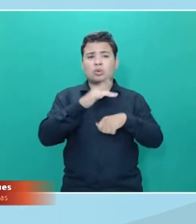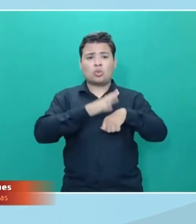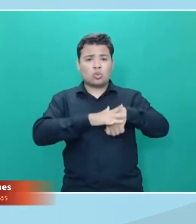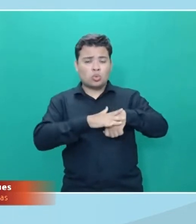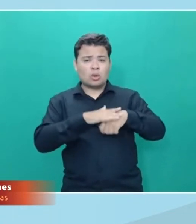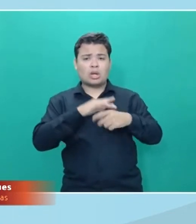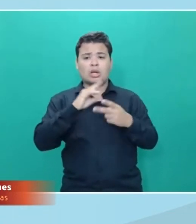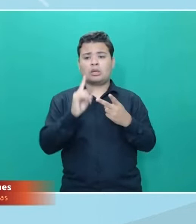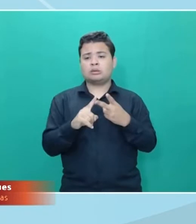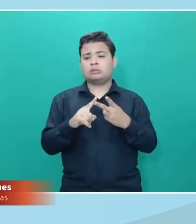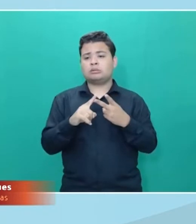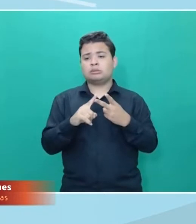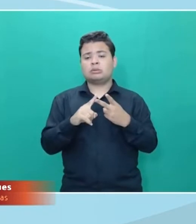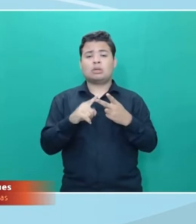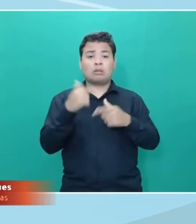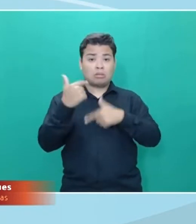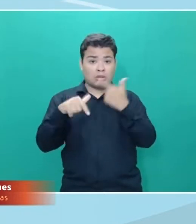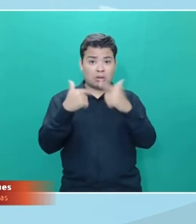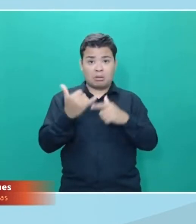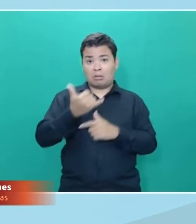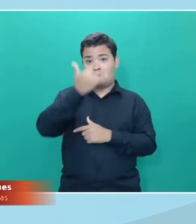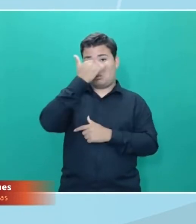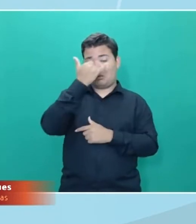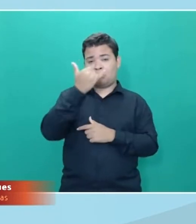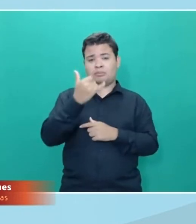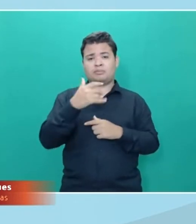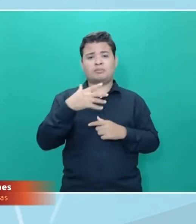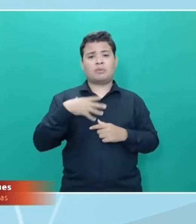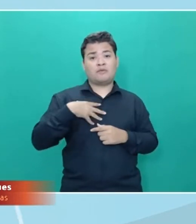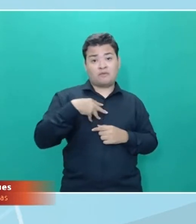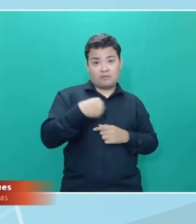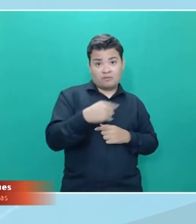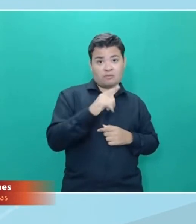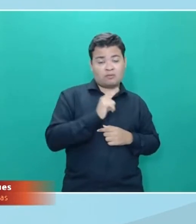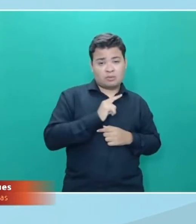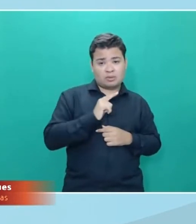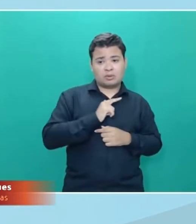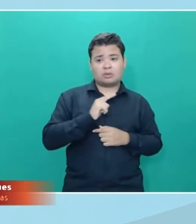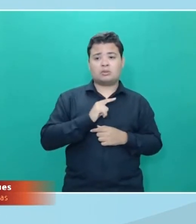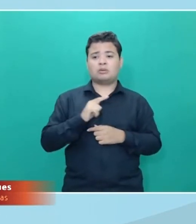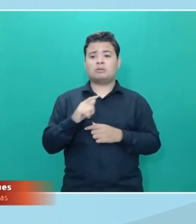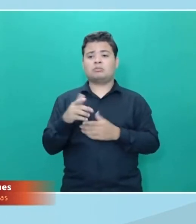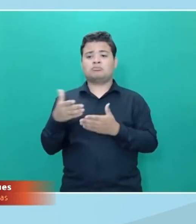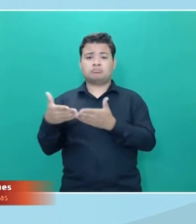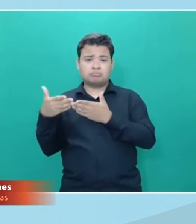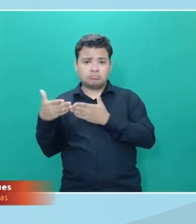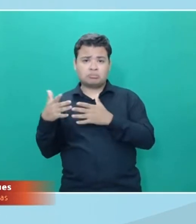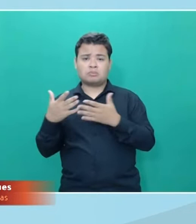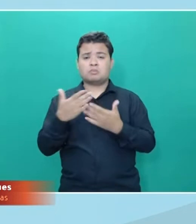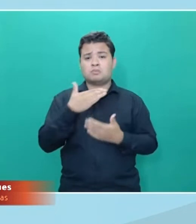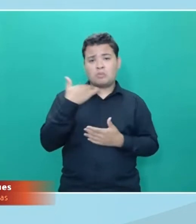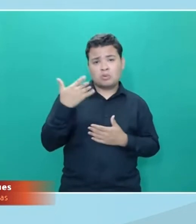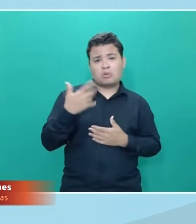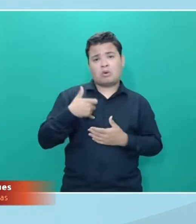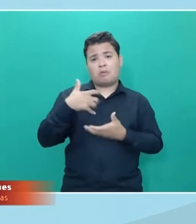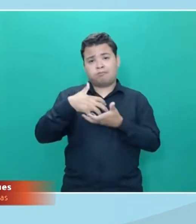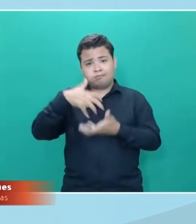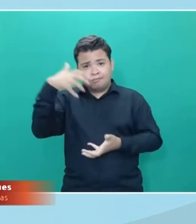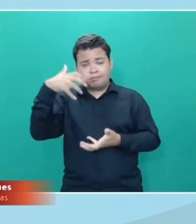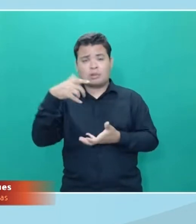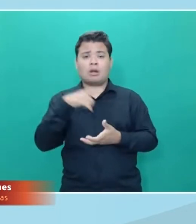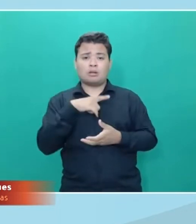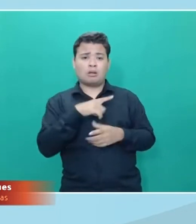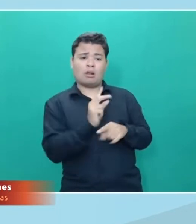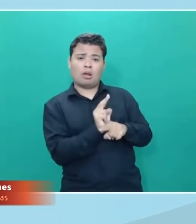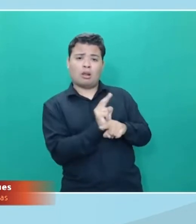acidente de trabalho, né, maternidade, reclusão, morte ou velhice. Quem administra esse sistema